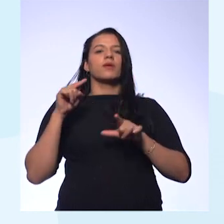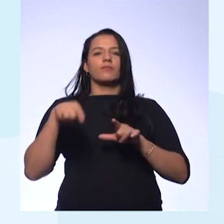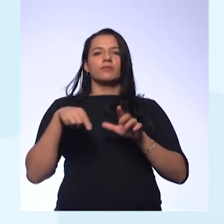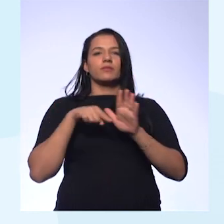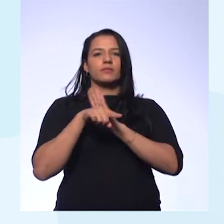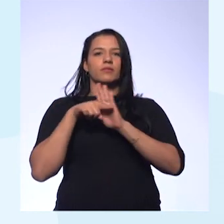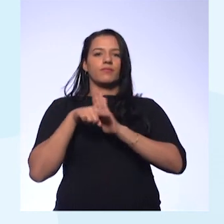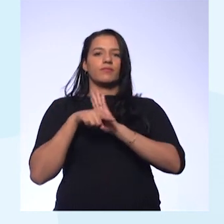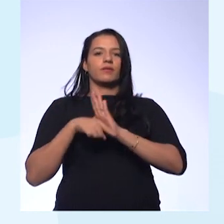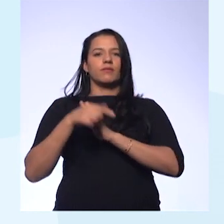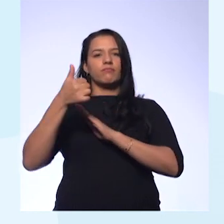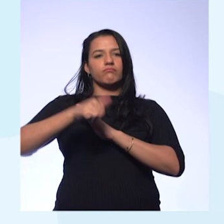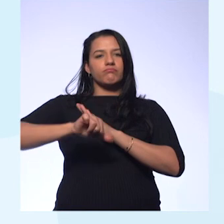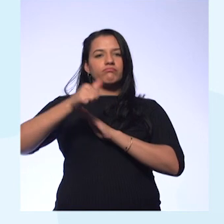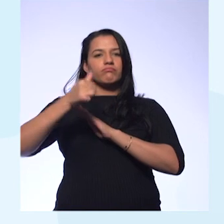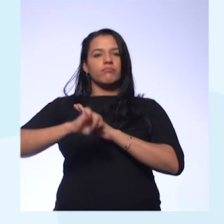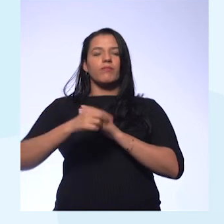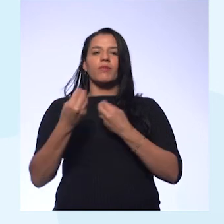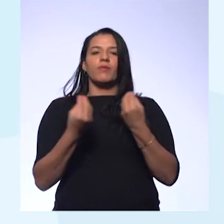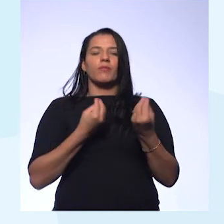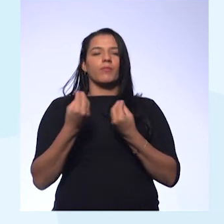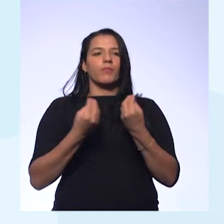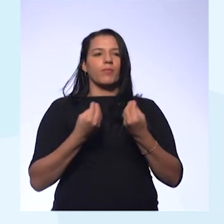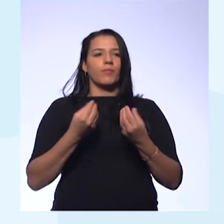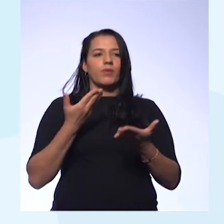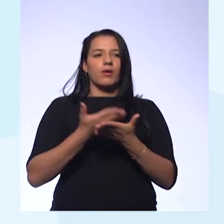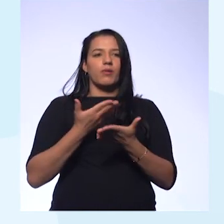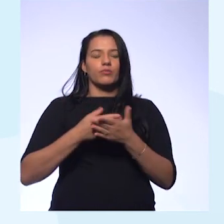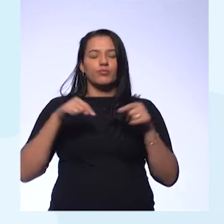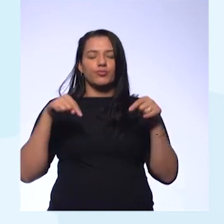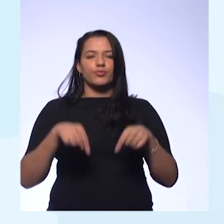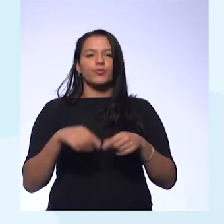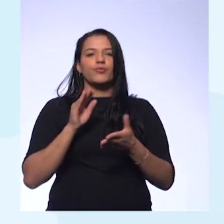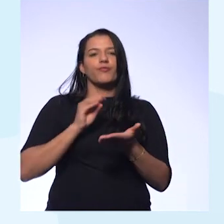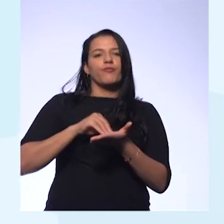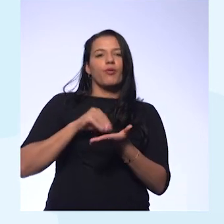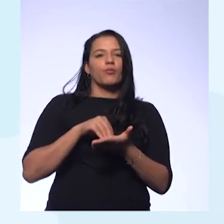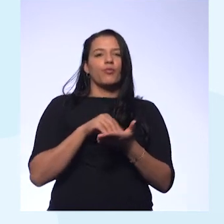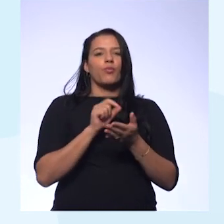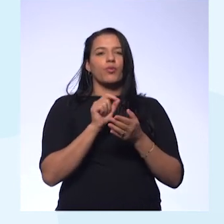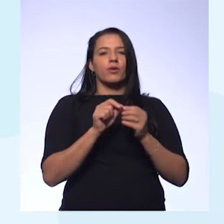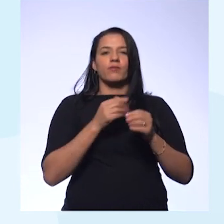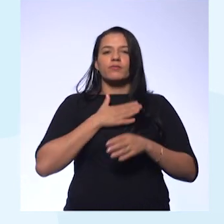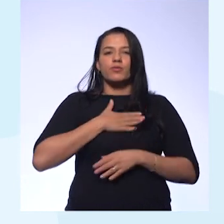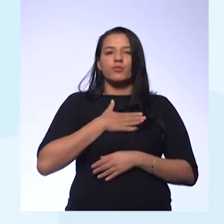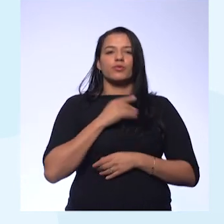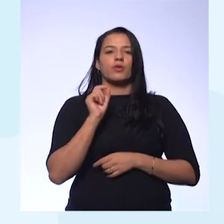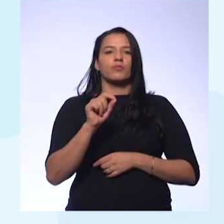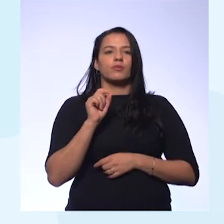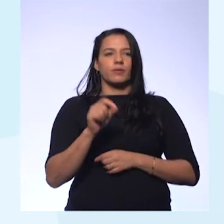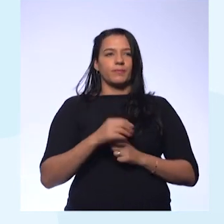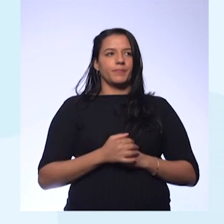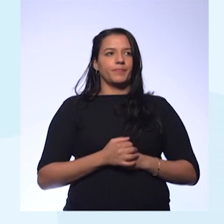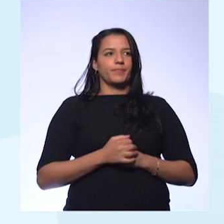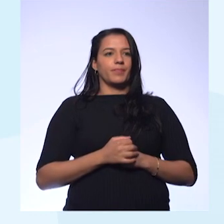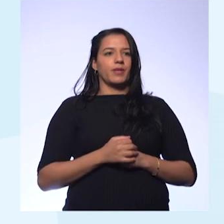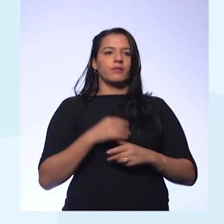avaliar o que vocês acharam da nossa aula de hoje, vão colocar o que ficou faltando, o que vocês mais gostaram, e a gente vai